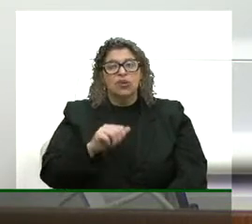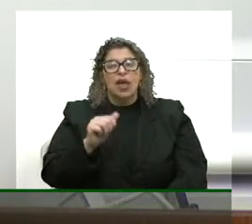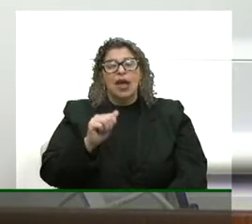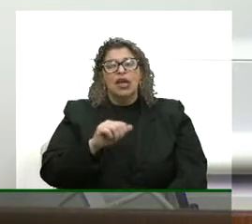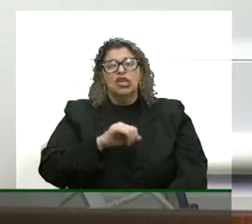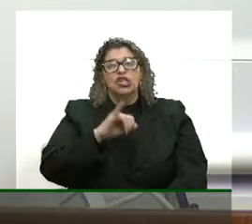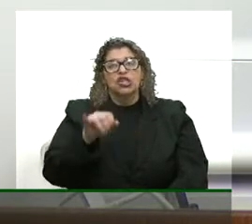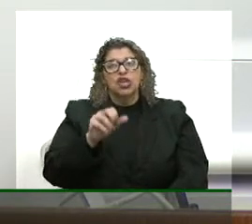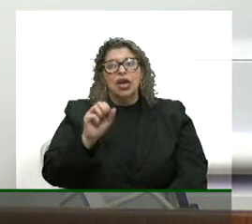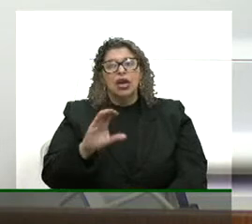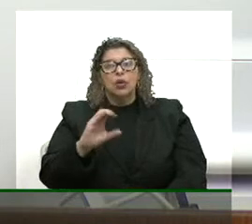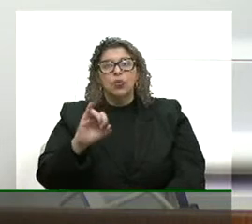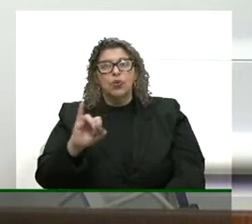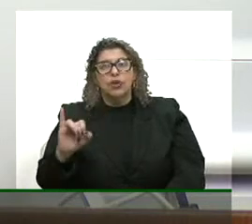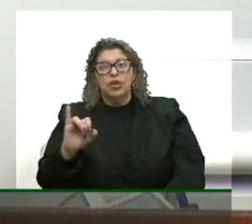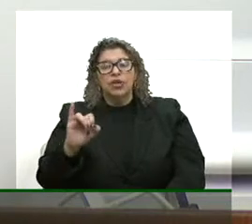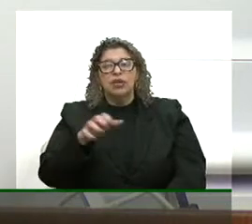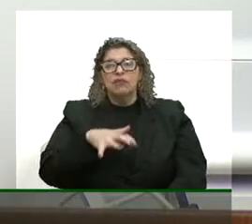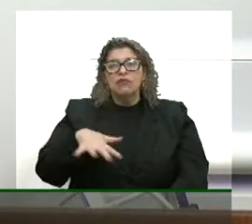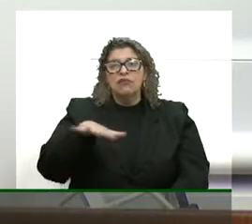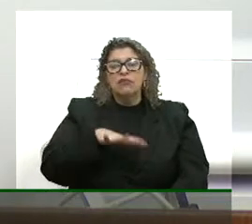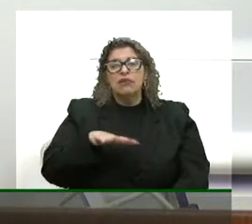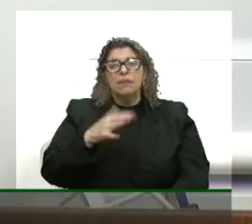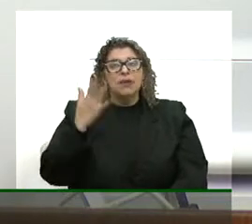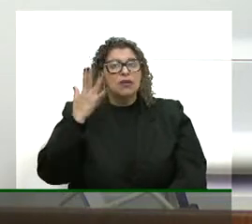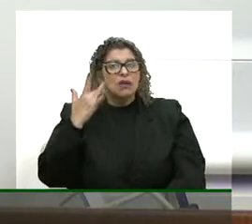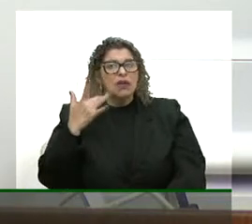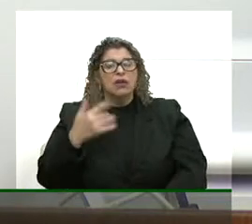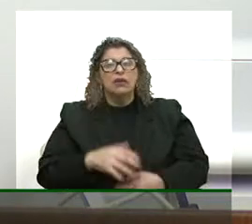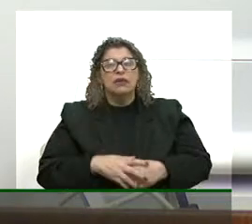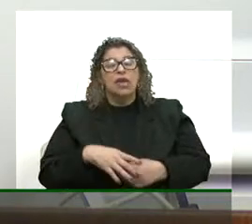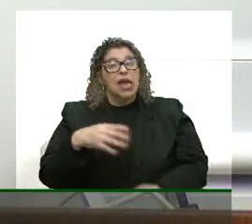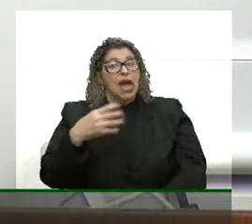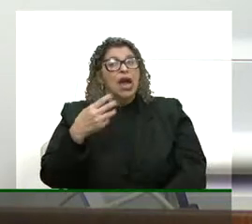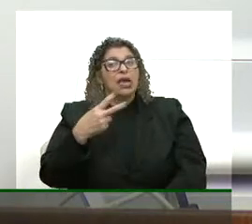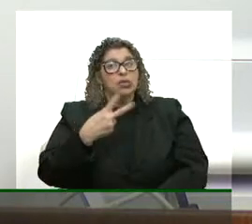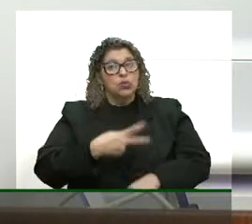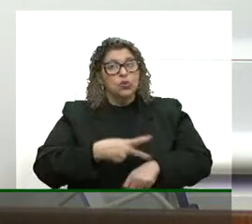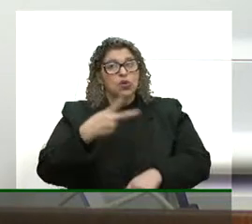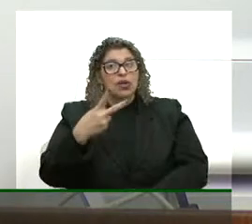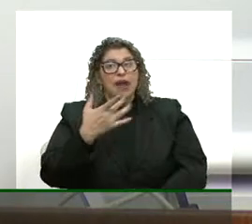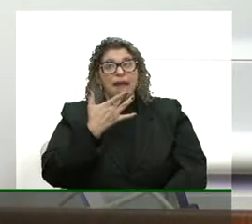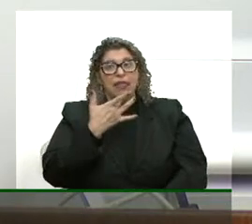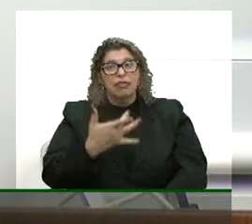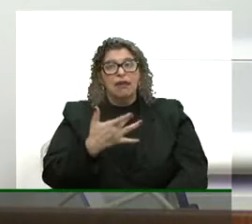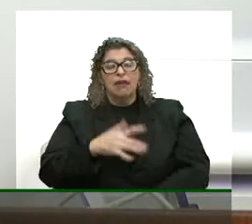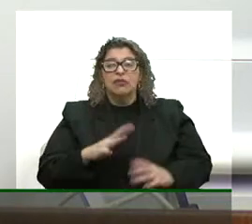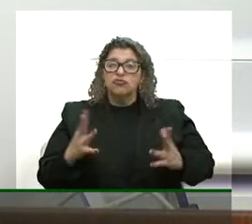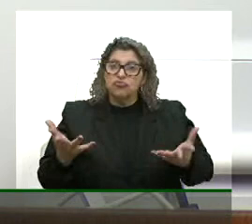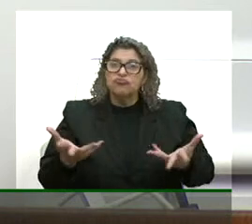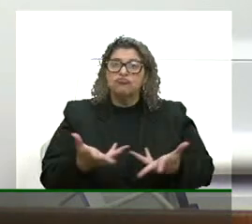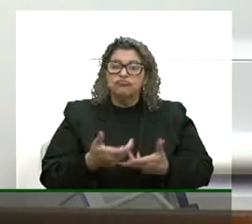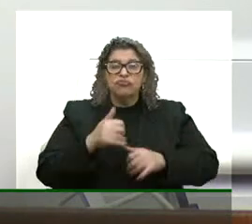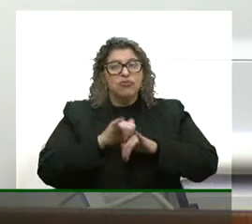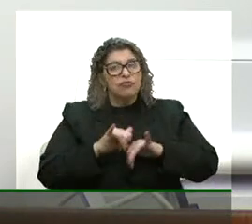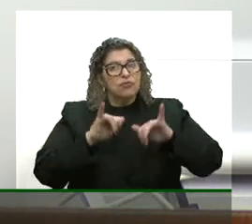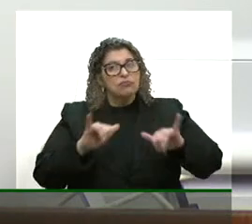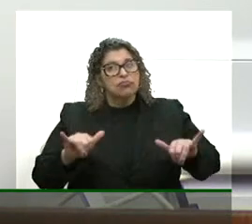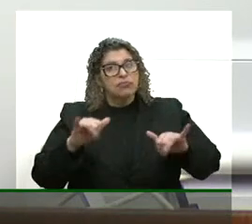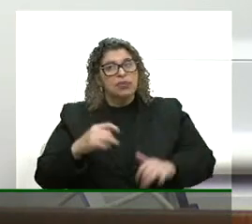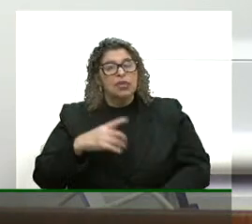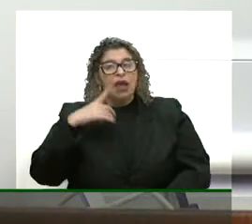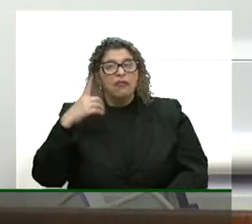Jacuí, região central e do Vale do Jaguari, amanhã a partir das 14 horas. Todos os colegas foram já informados